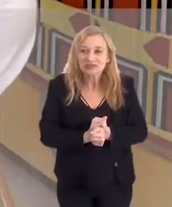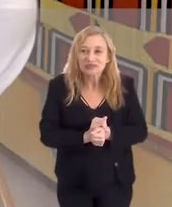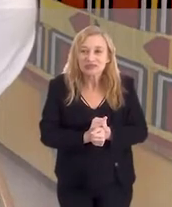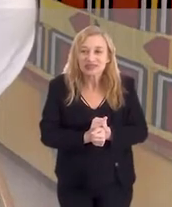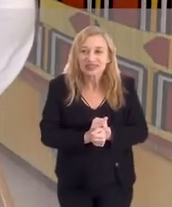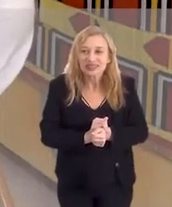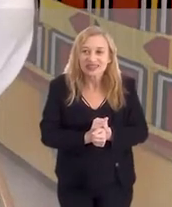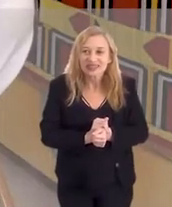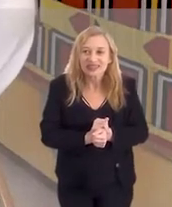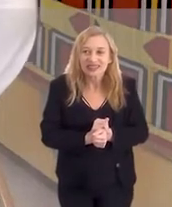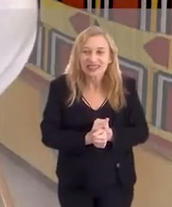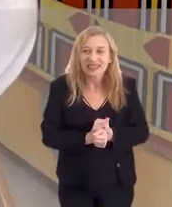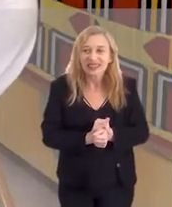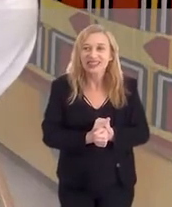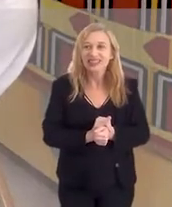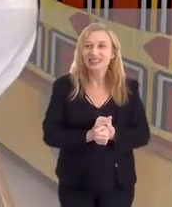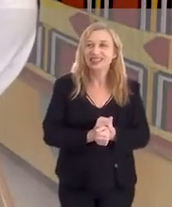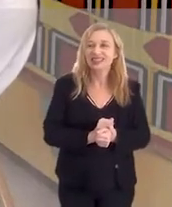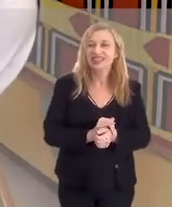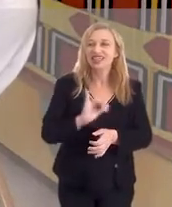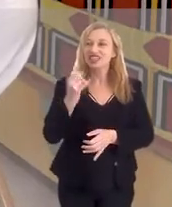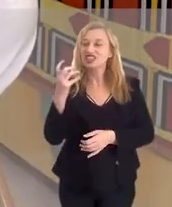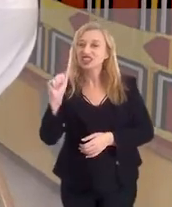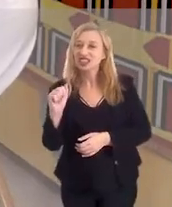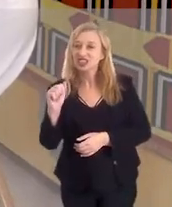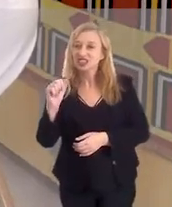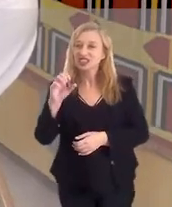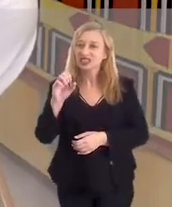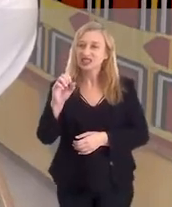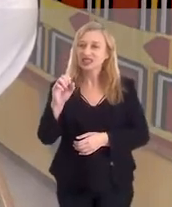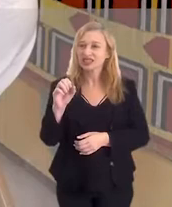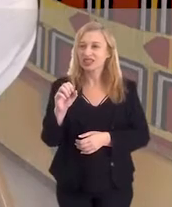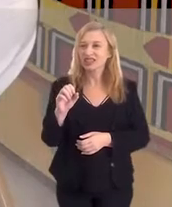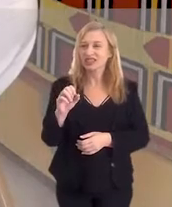como a grande Chica Xavier, que era juremeira, o filho dela fez